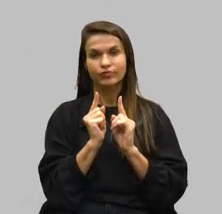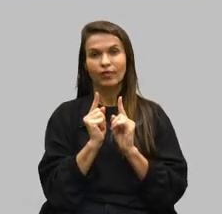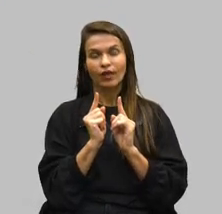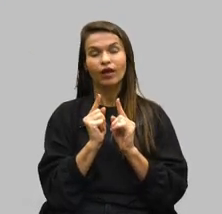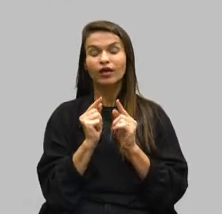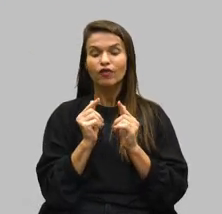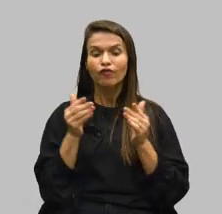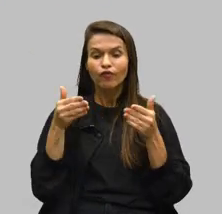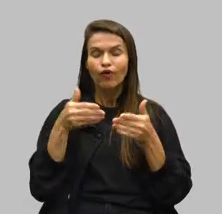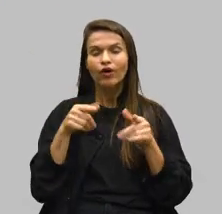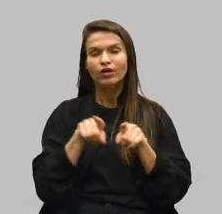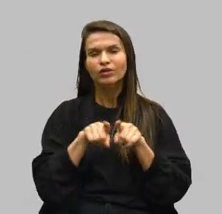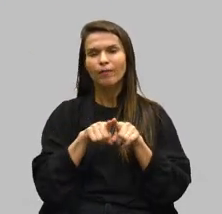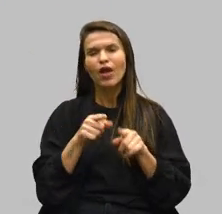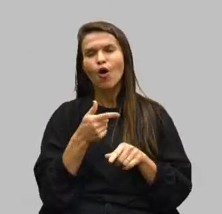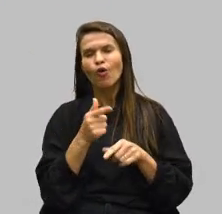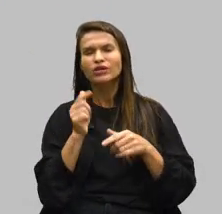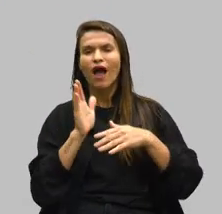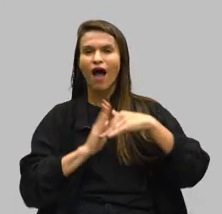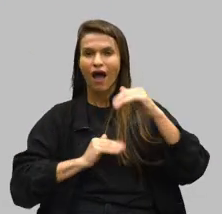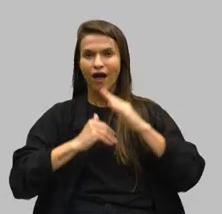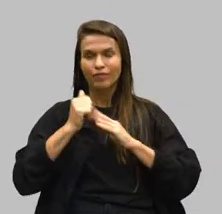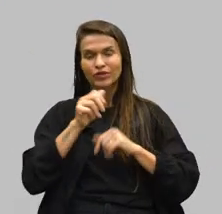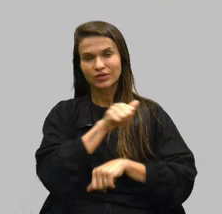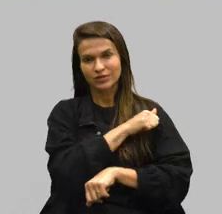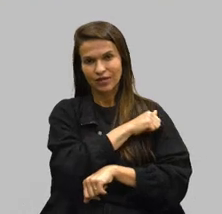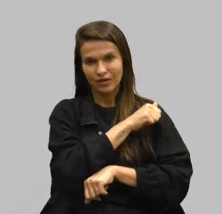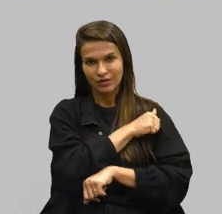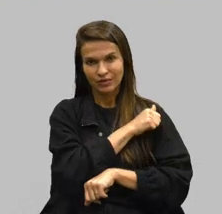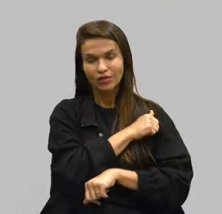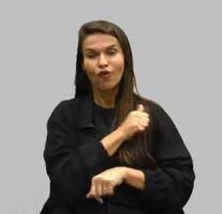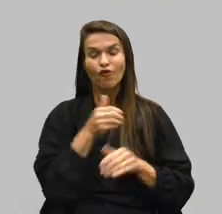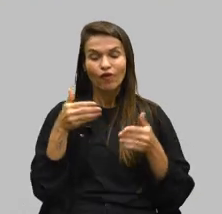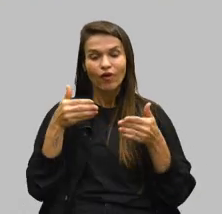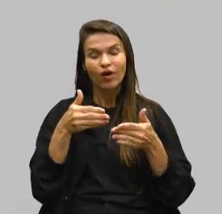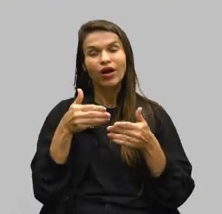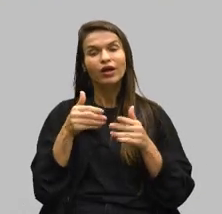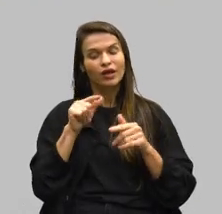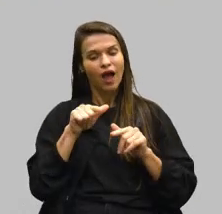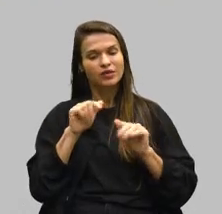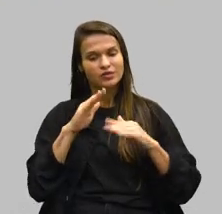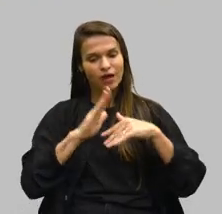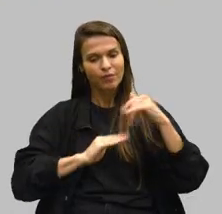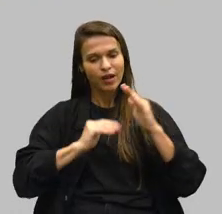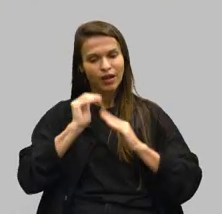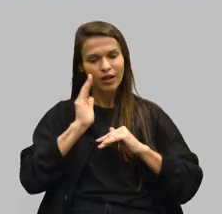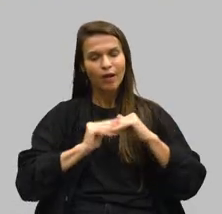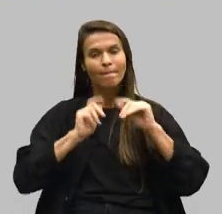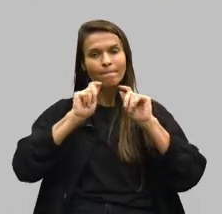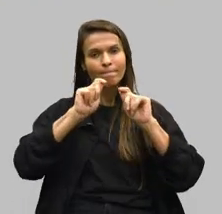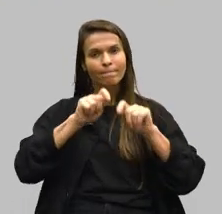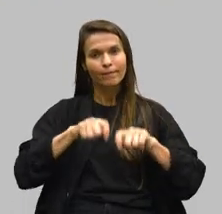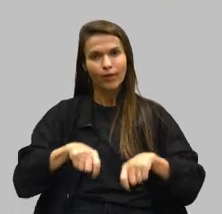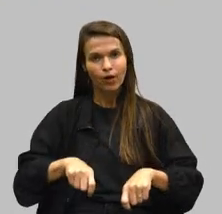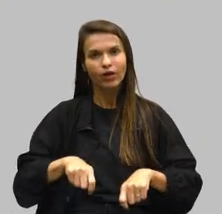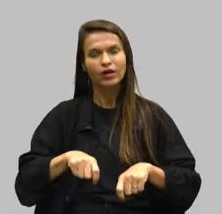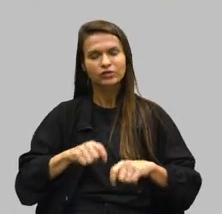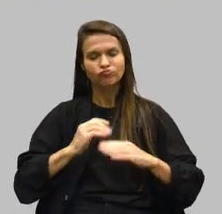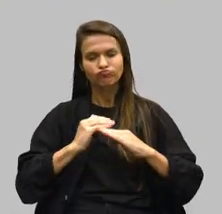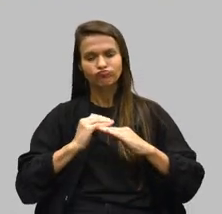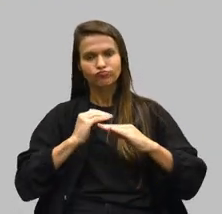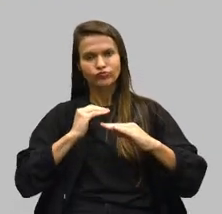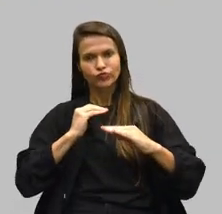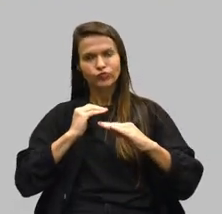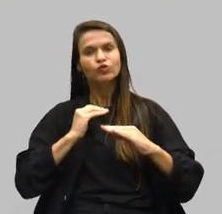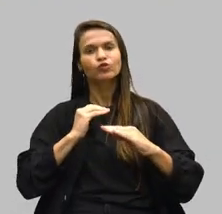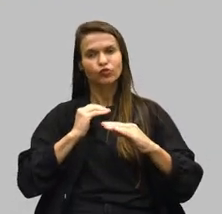trabalhando também outras habilidades desses alunos trabalhando para que essas habilidades elas possam ser eh alinhados com a